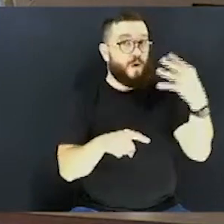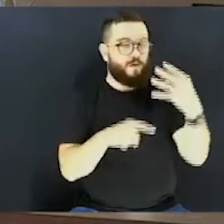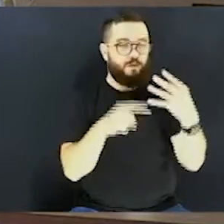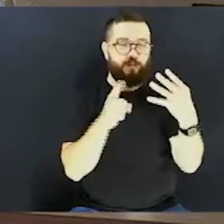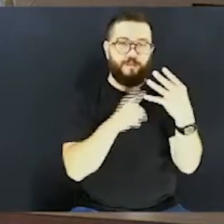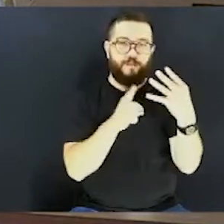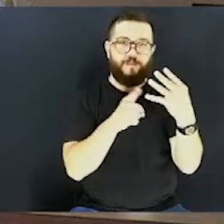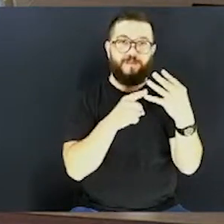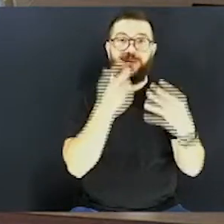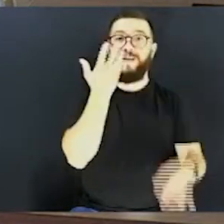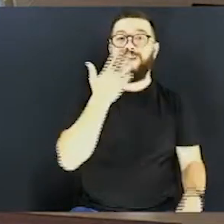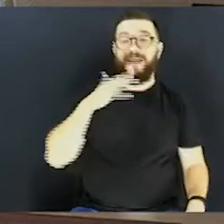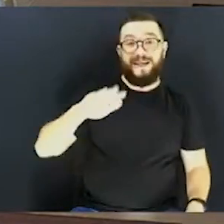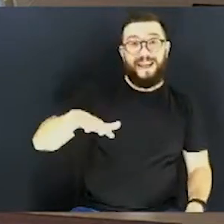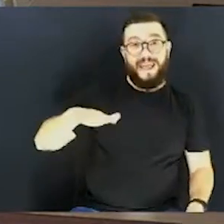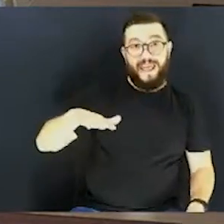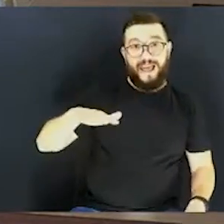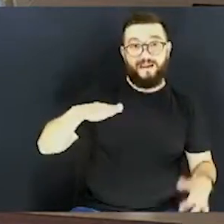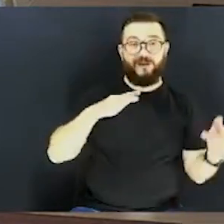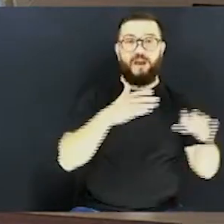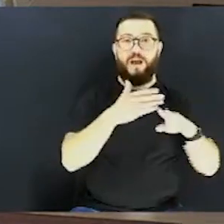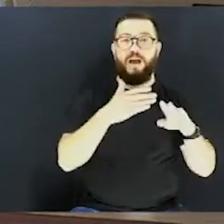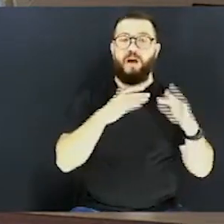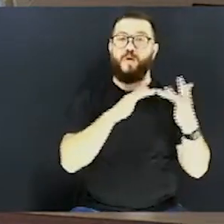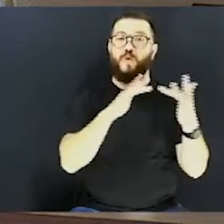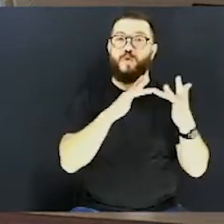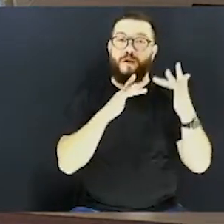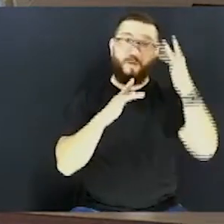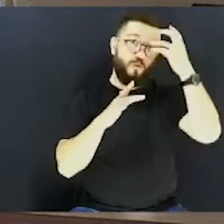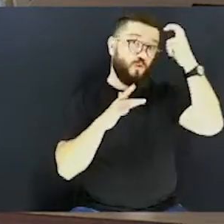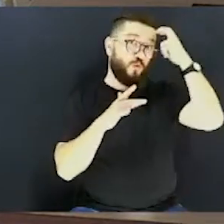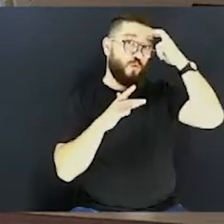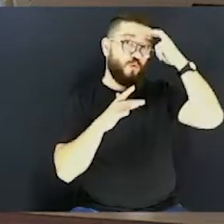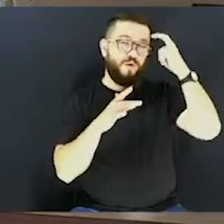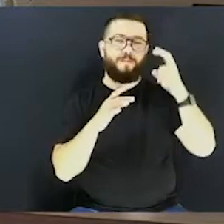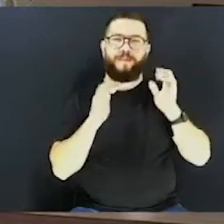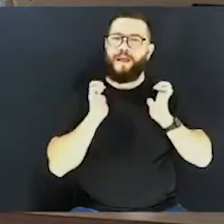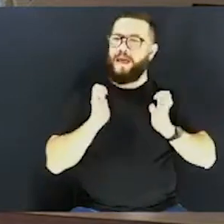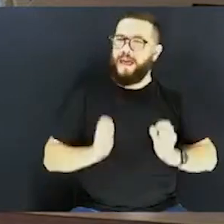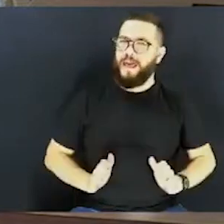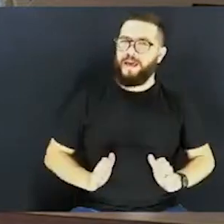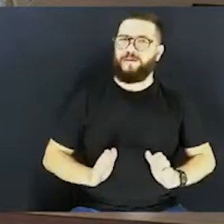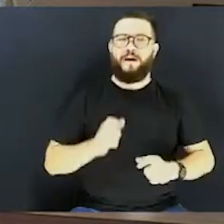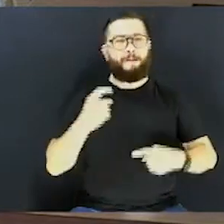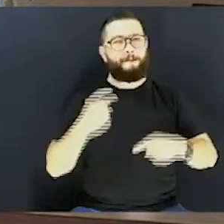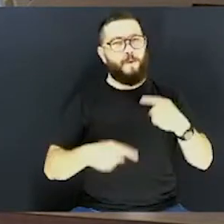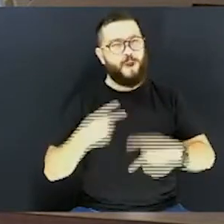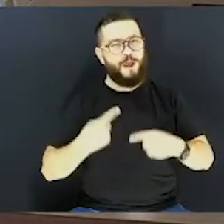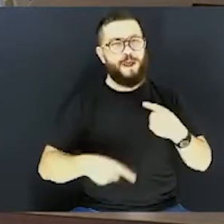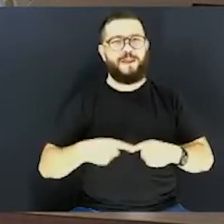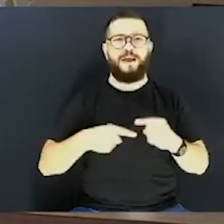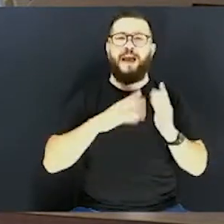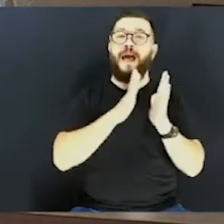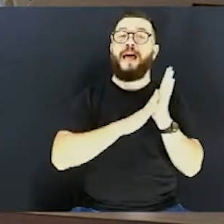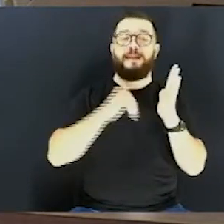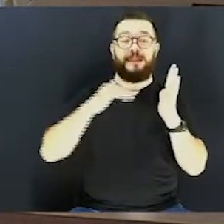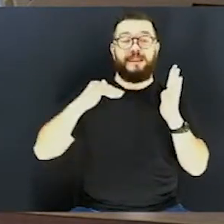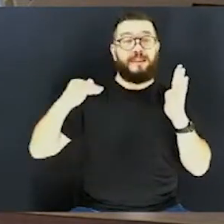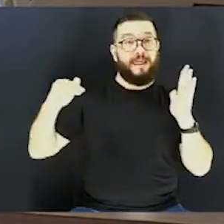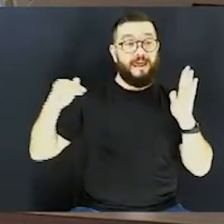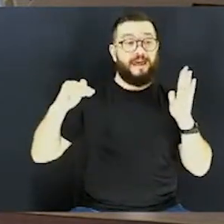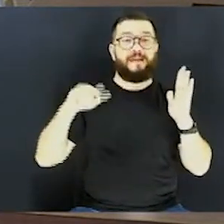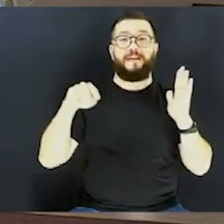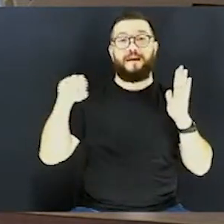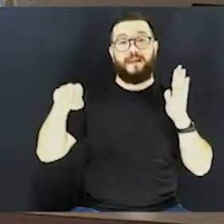ampliar o repertório das crianças em suas visões éticas, políticas e estéticas, por meio de participação ativa em projetos